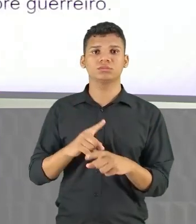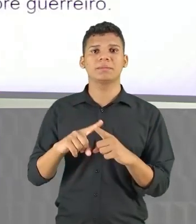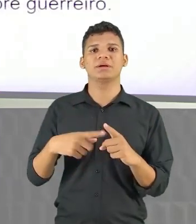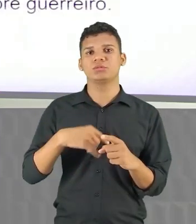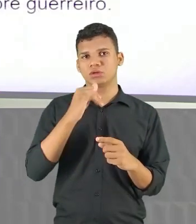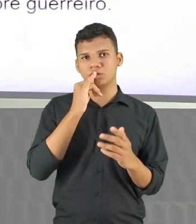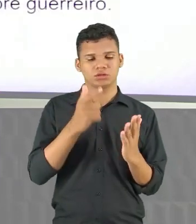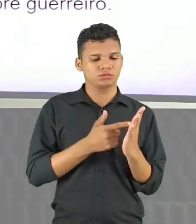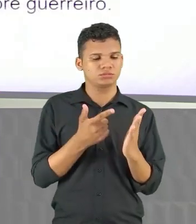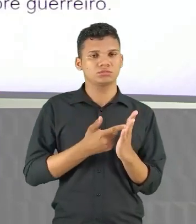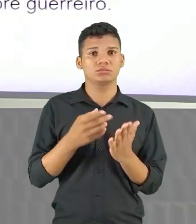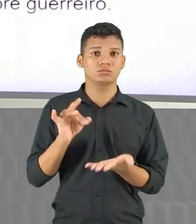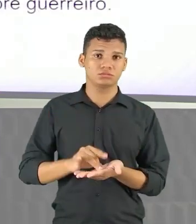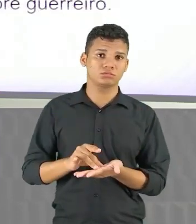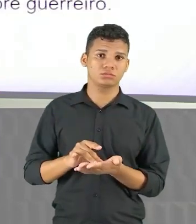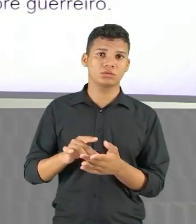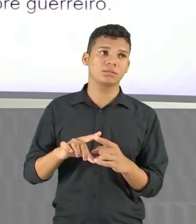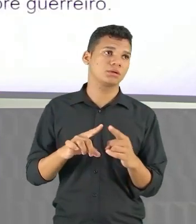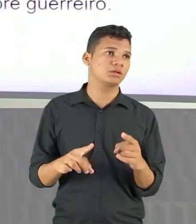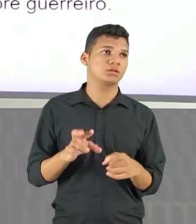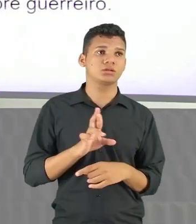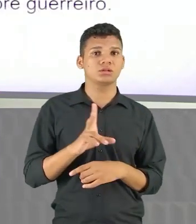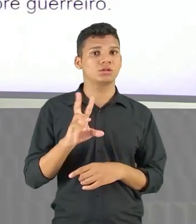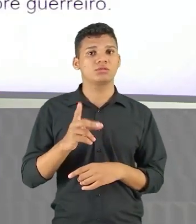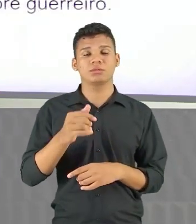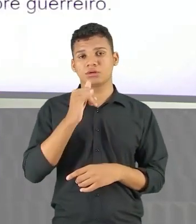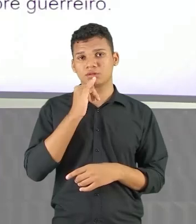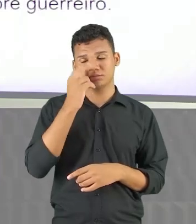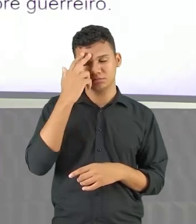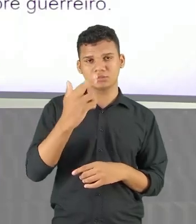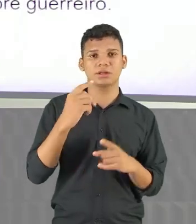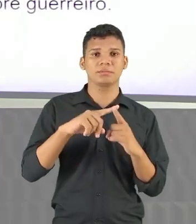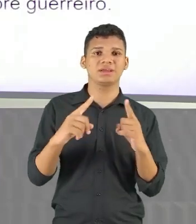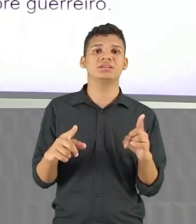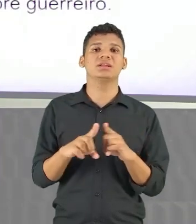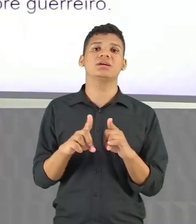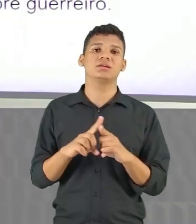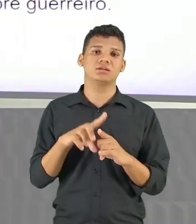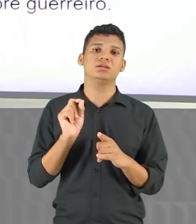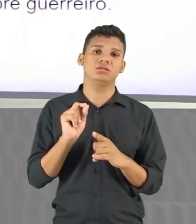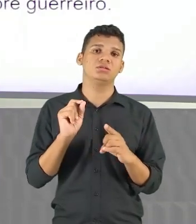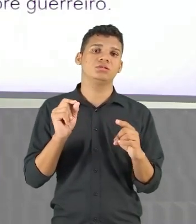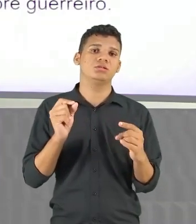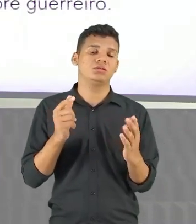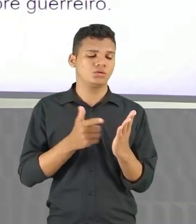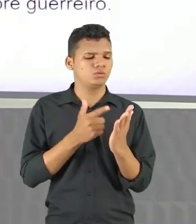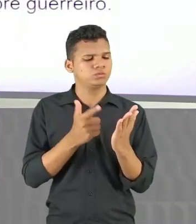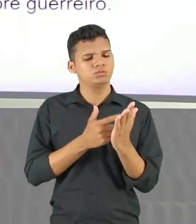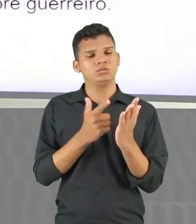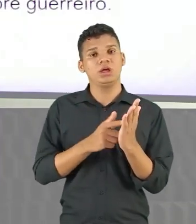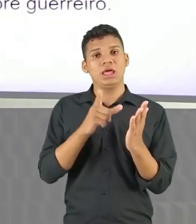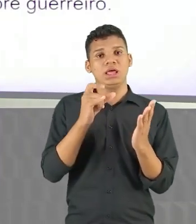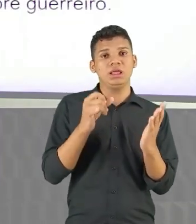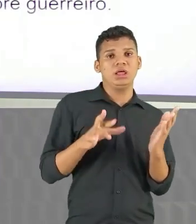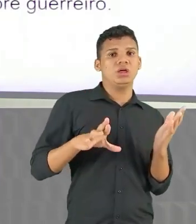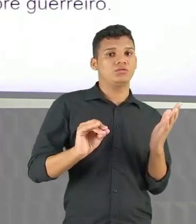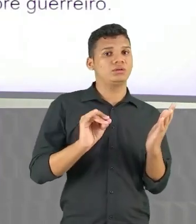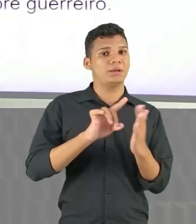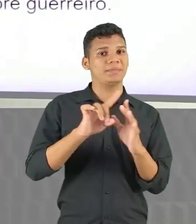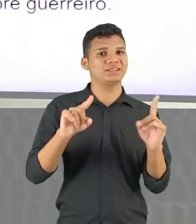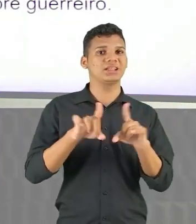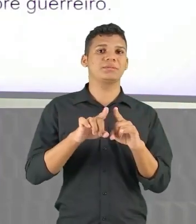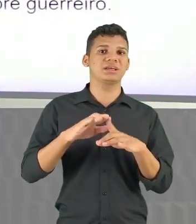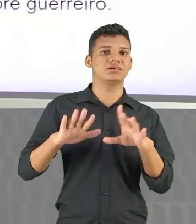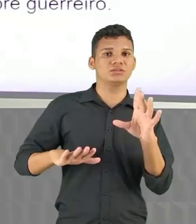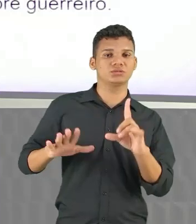uma reprodução da realidade, não, porque literatura não é história, mas a gente sabe que o teor histórico, direto ou indiretamente, vai